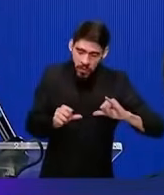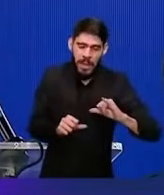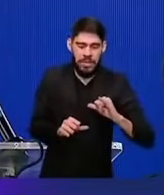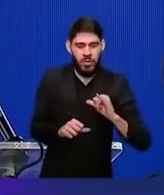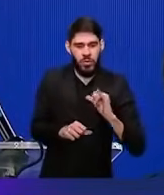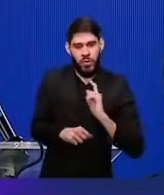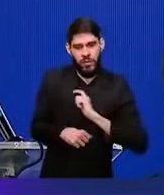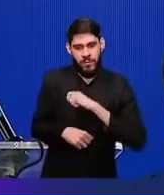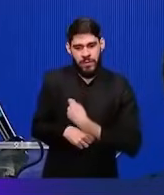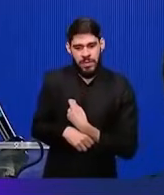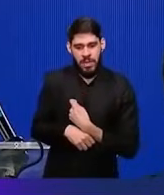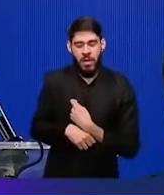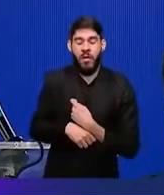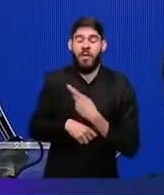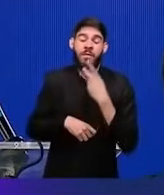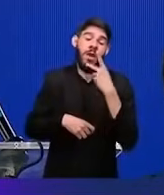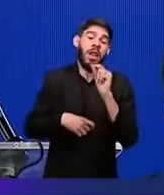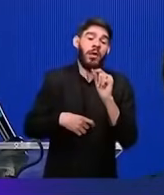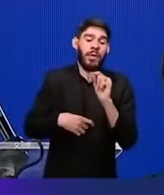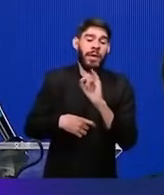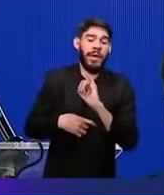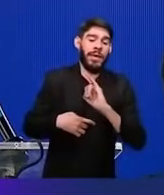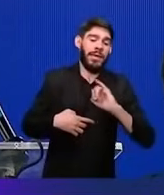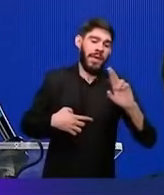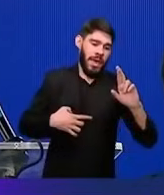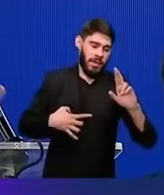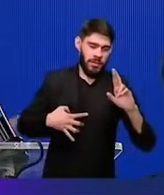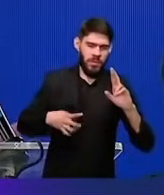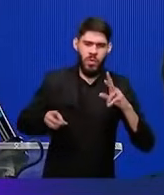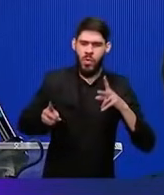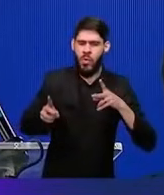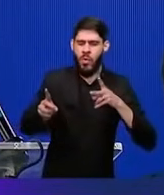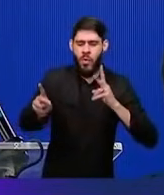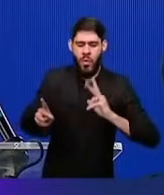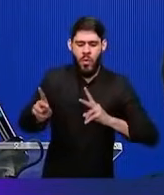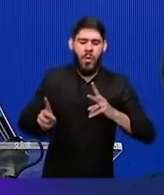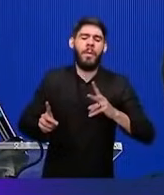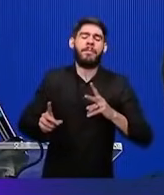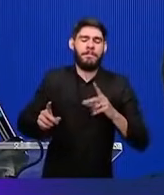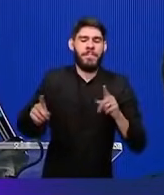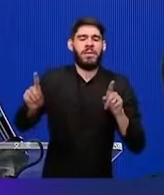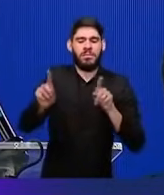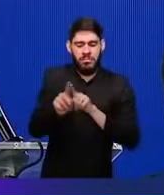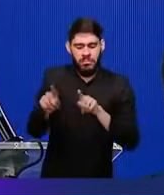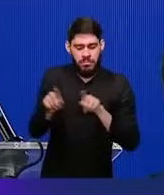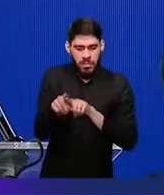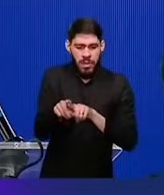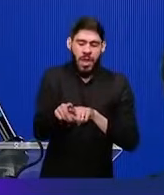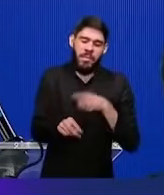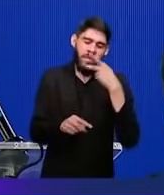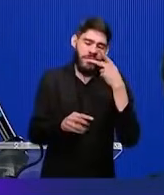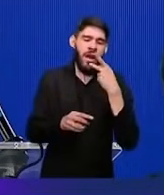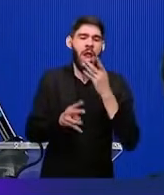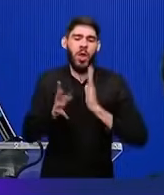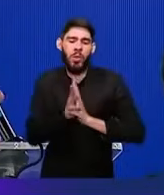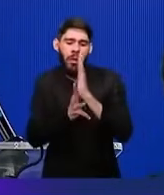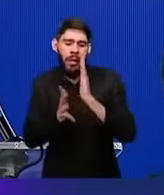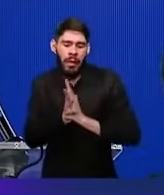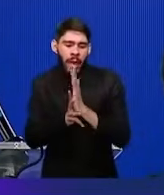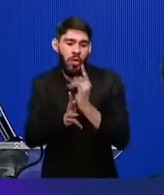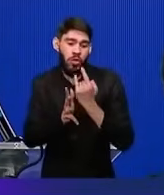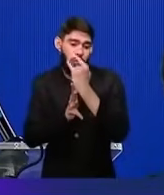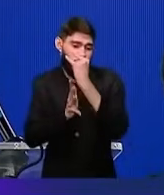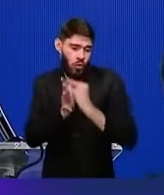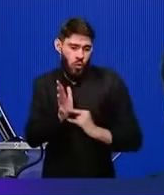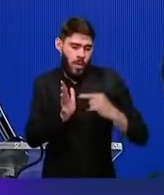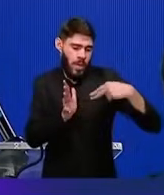que diz respeito ao imposto de renda. E com o mesmo zelo fará agora em relação a emissão de notas por parte dos